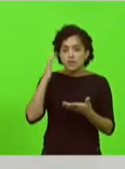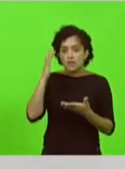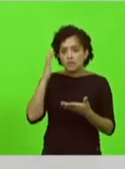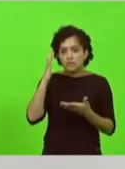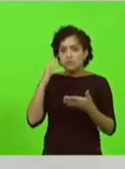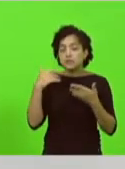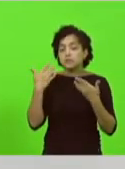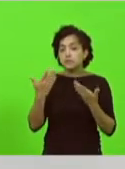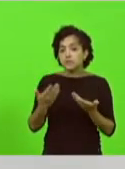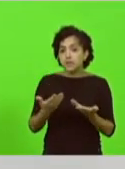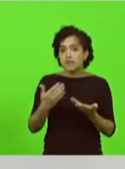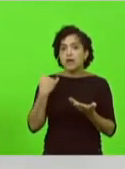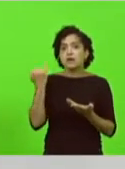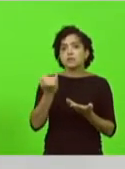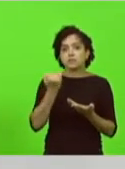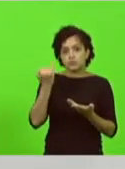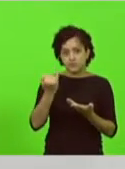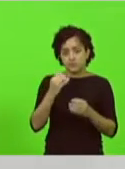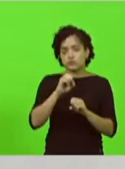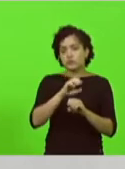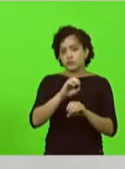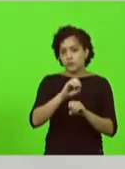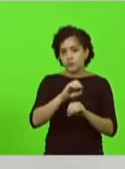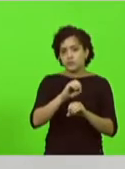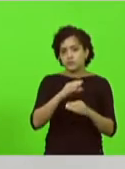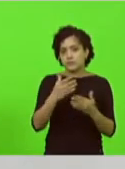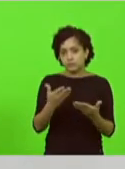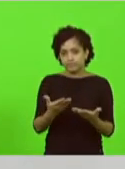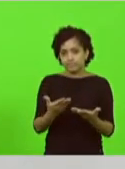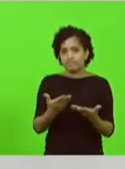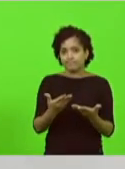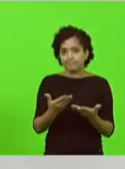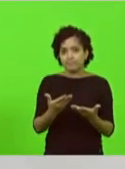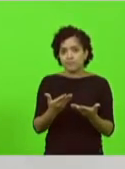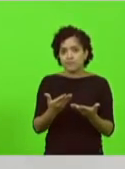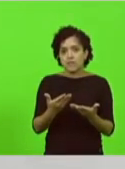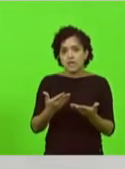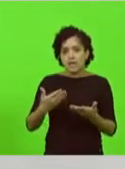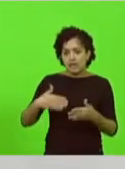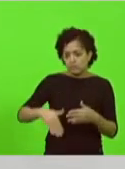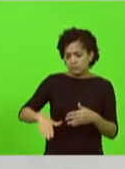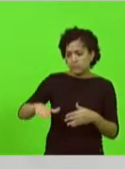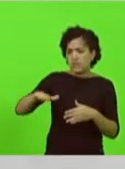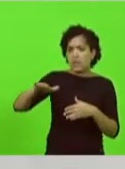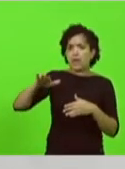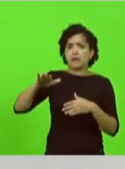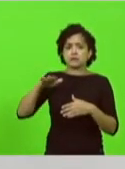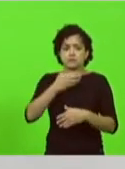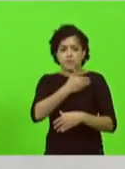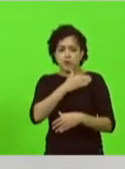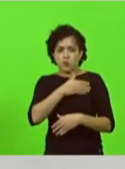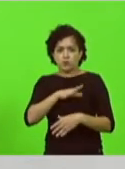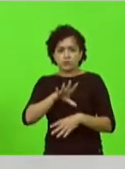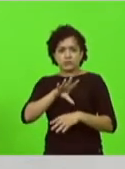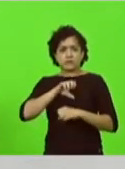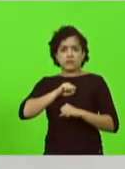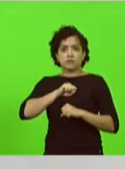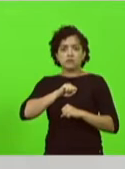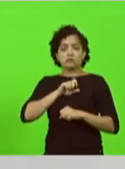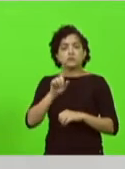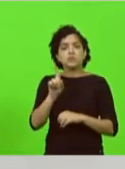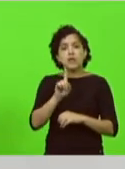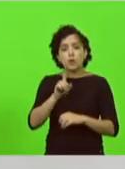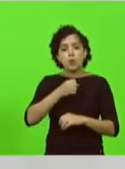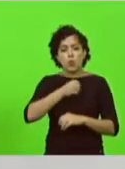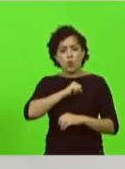a importância da educação. Nenhuma pessoa nasce preconceituosa. Ninguém nasce odiando